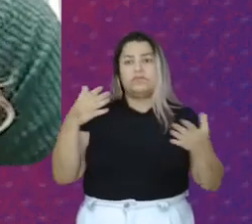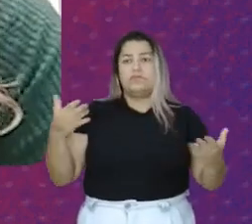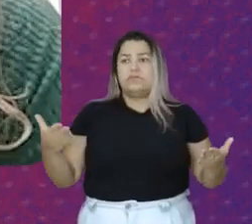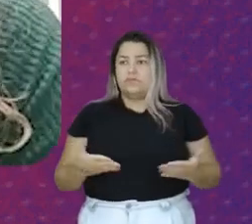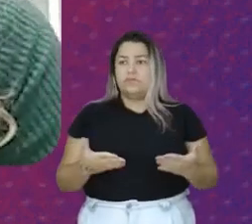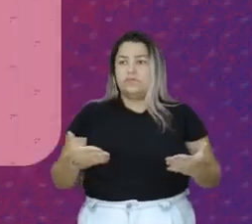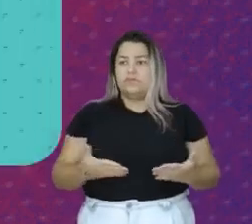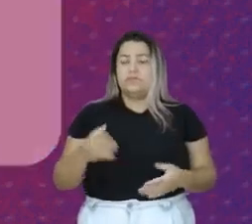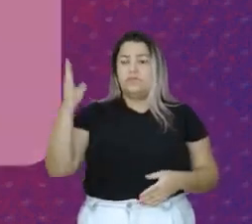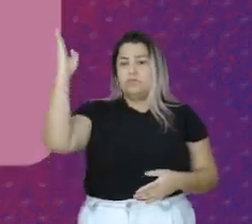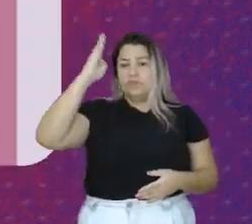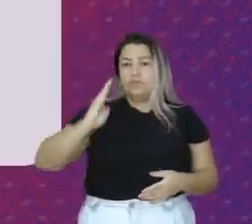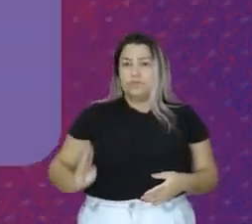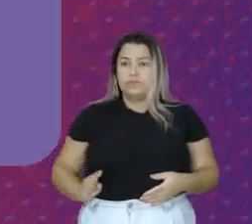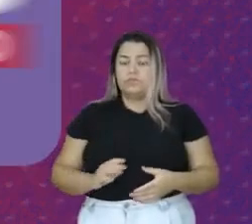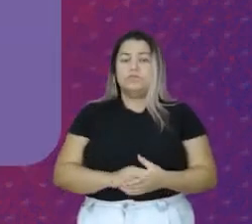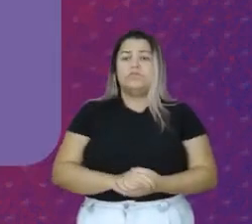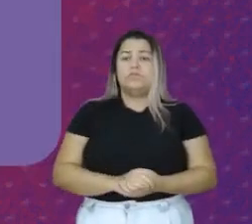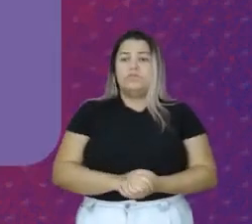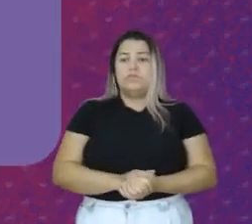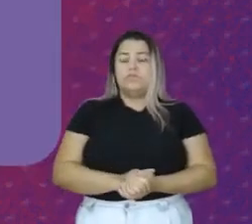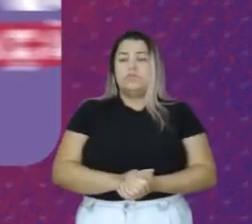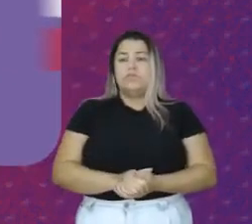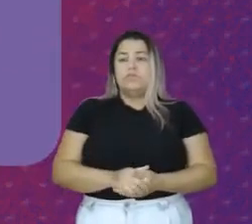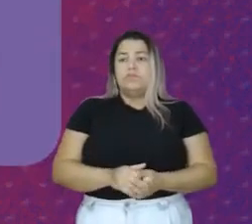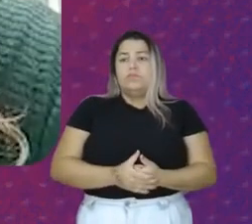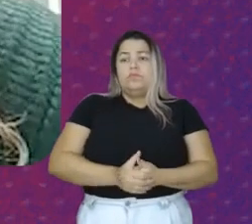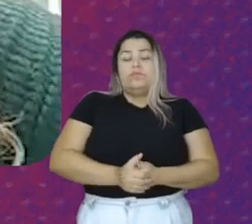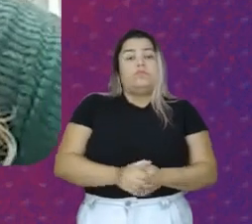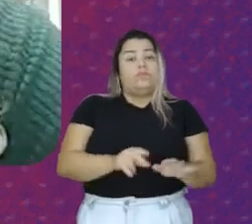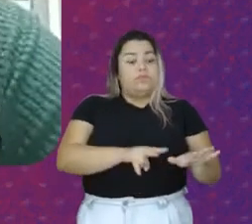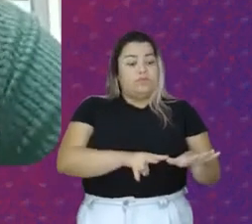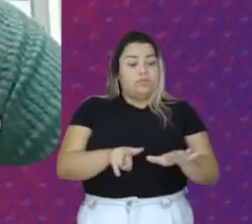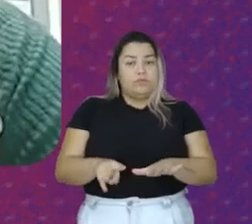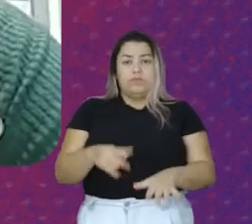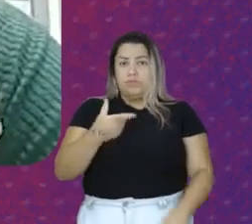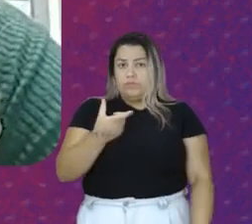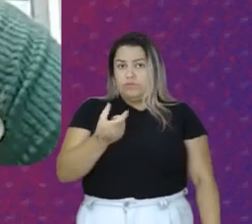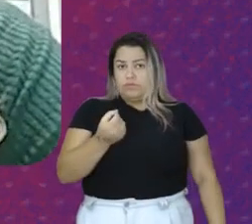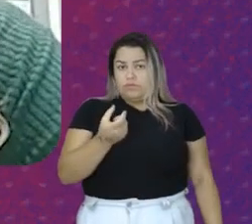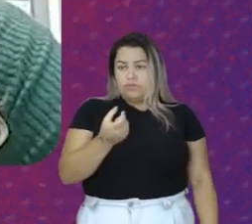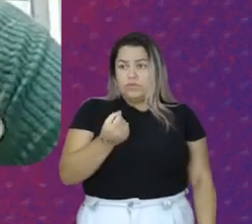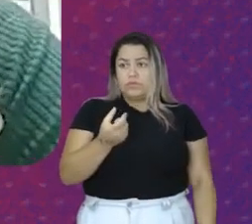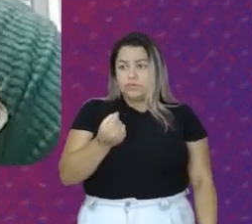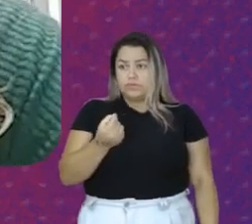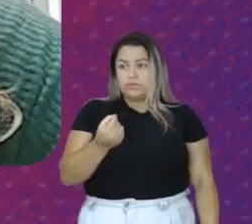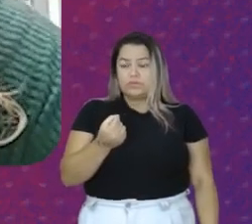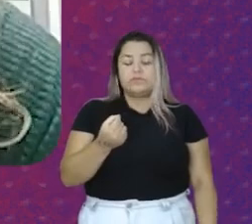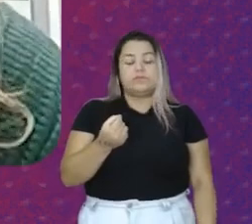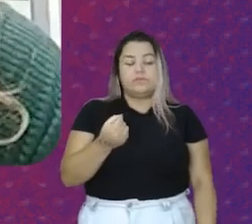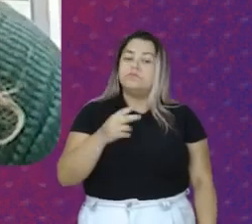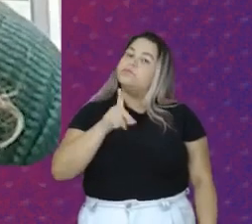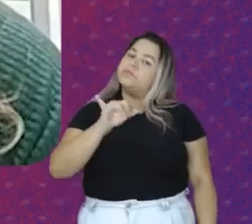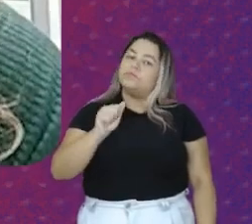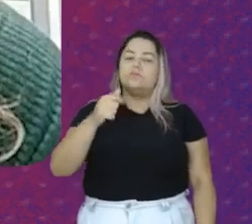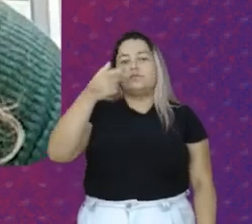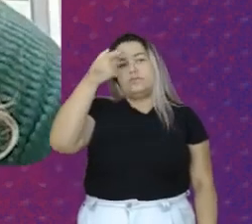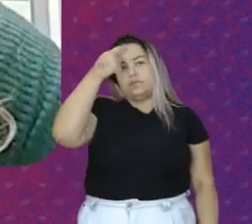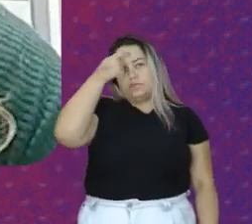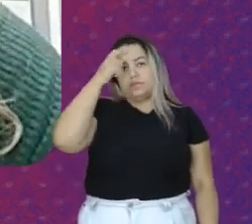no Brasil, né. Então, nessa semana, né, dia 20, dia da consciência negra, um dia